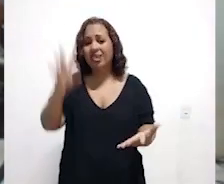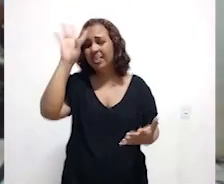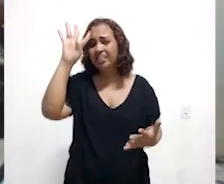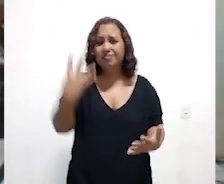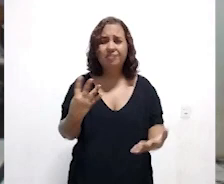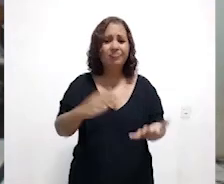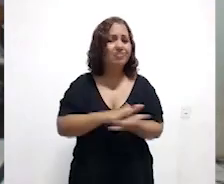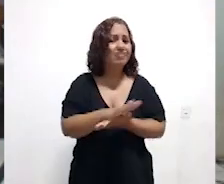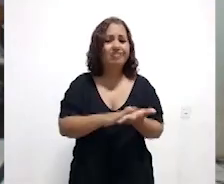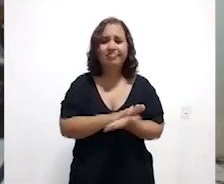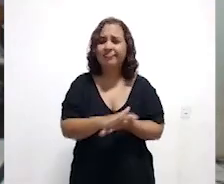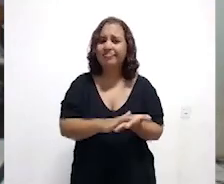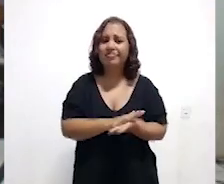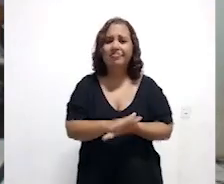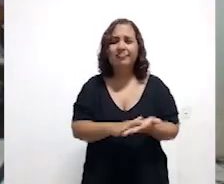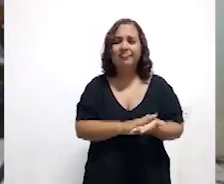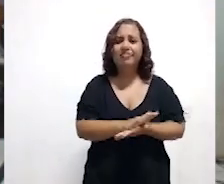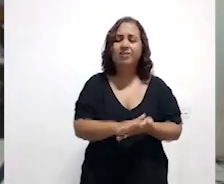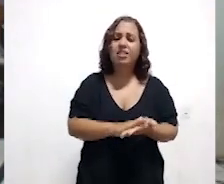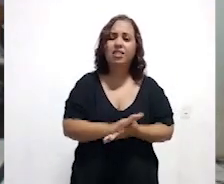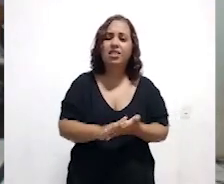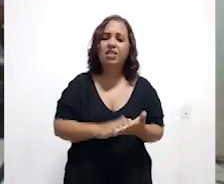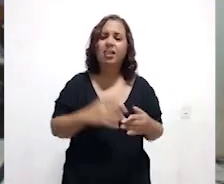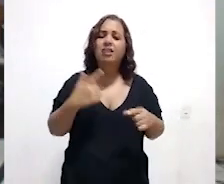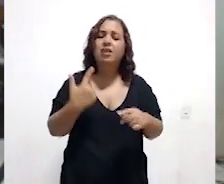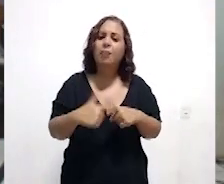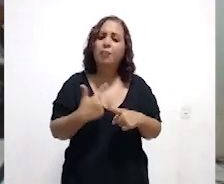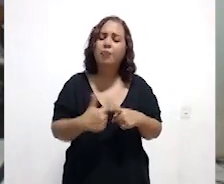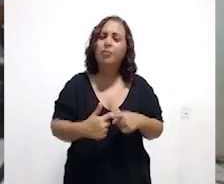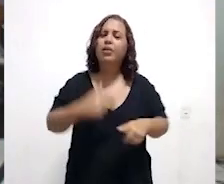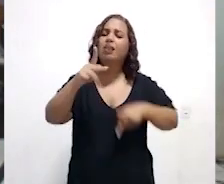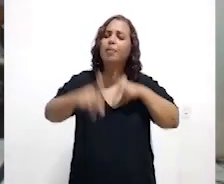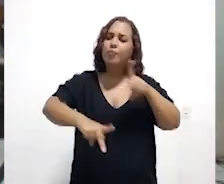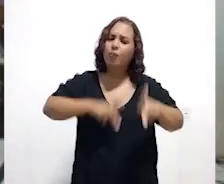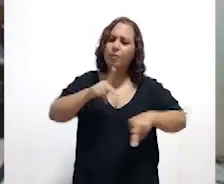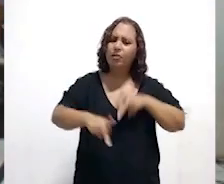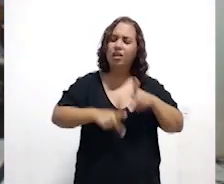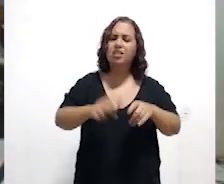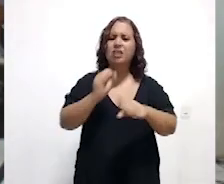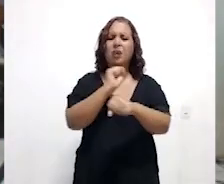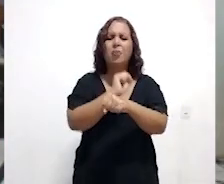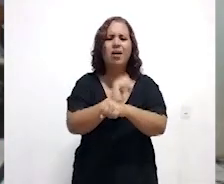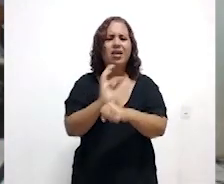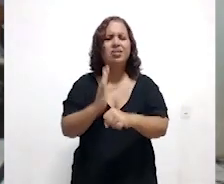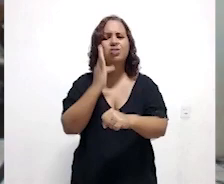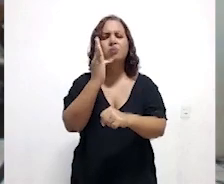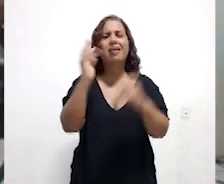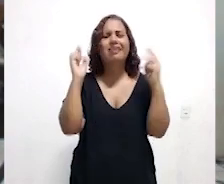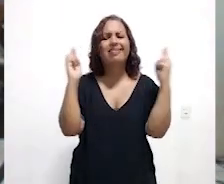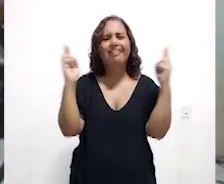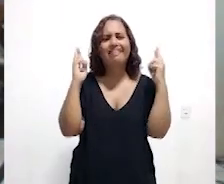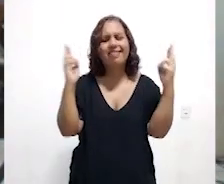é? Porque a população está colocando sua esperança em homens